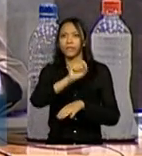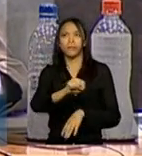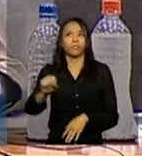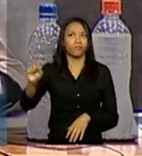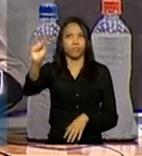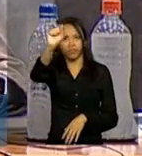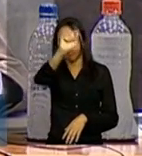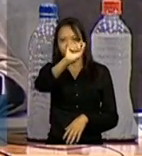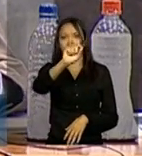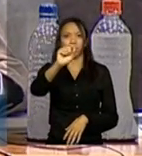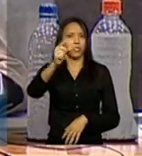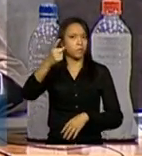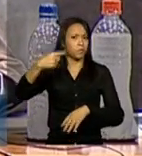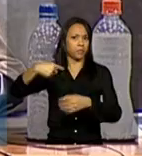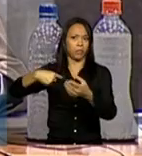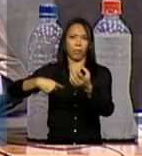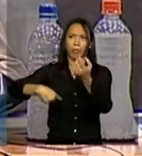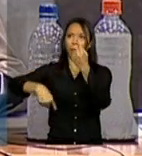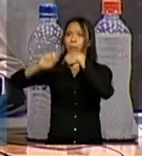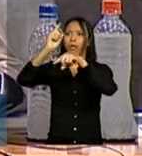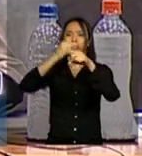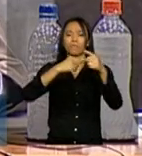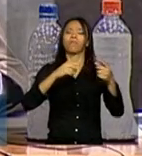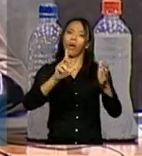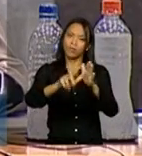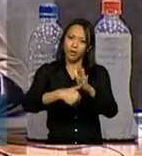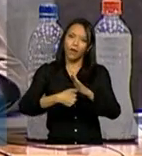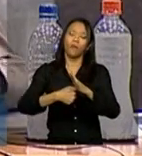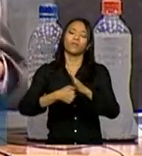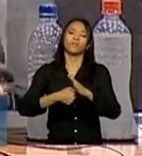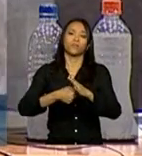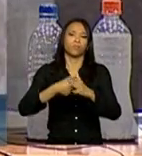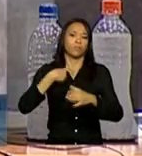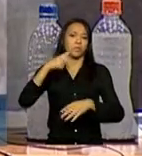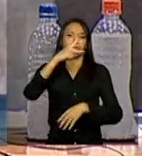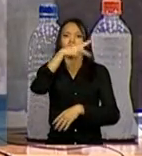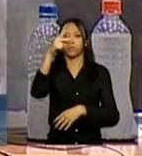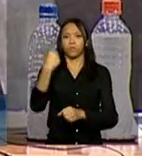países evoluídos, há atraso das suas obras.